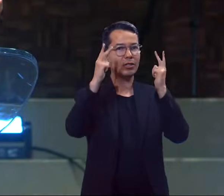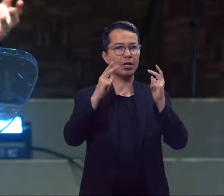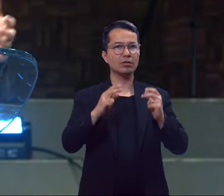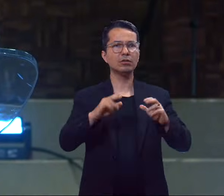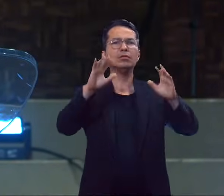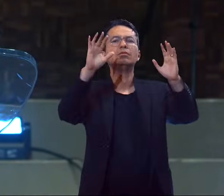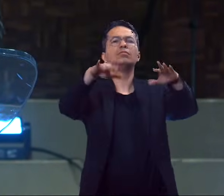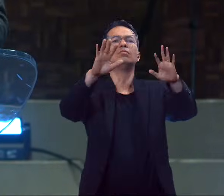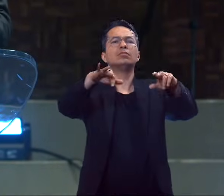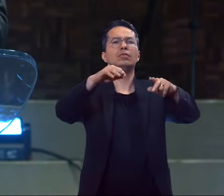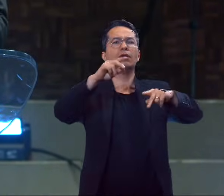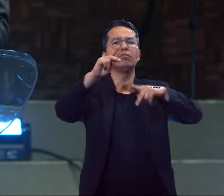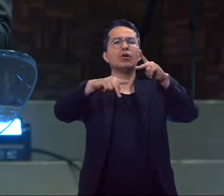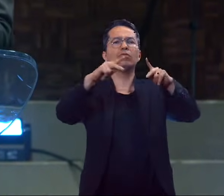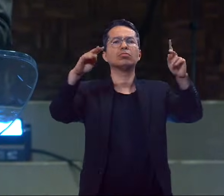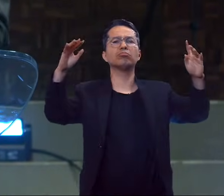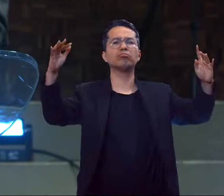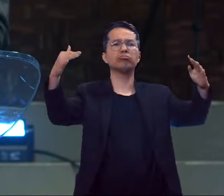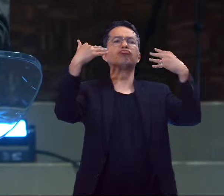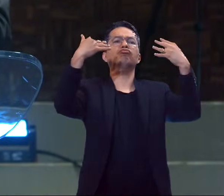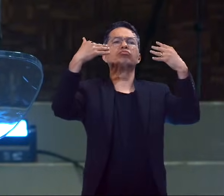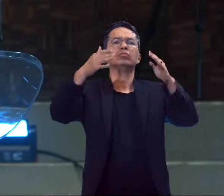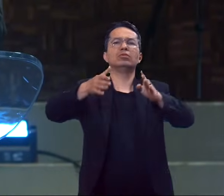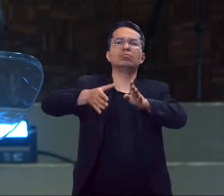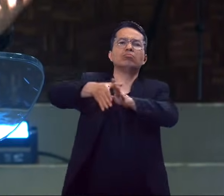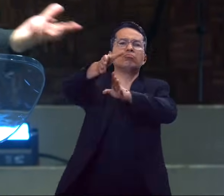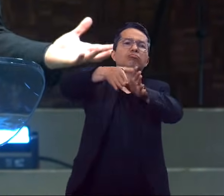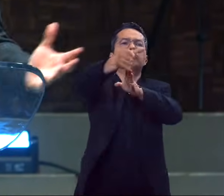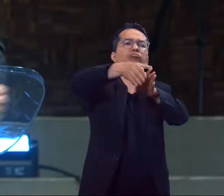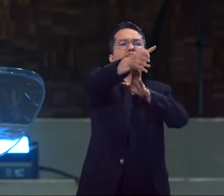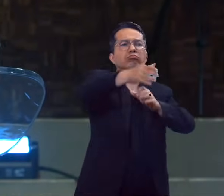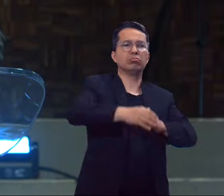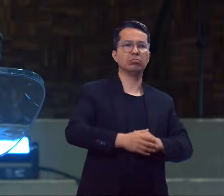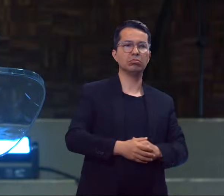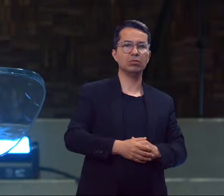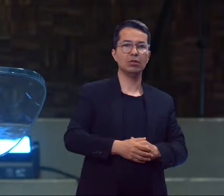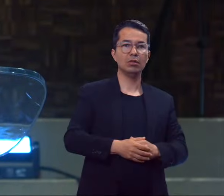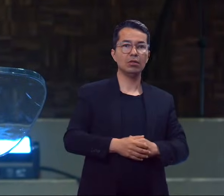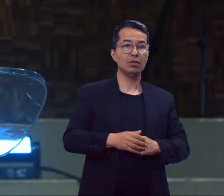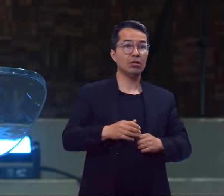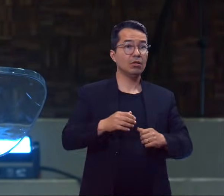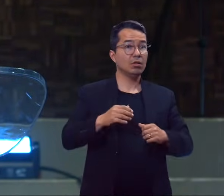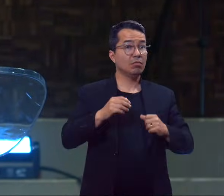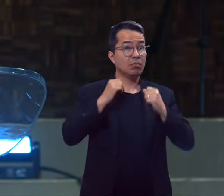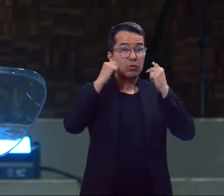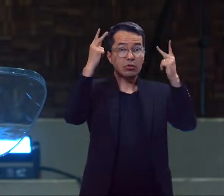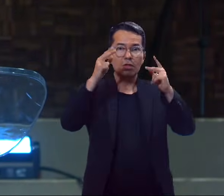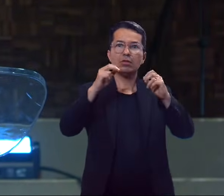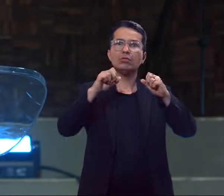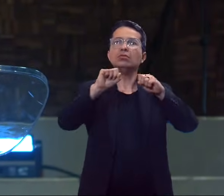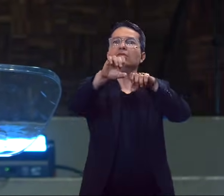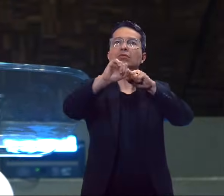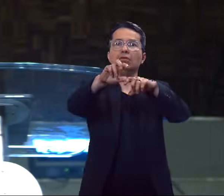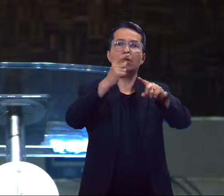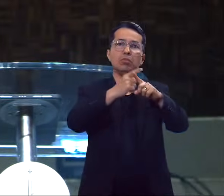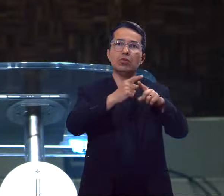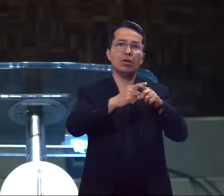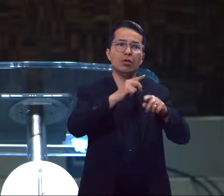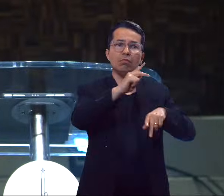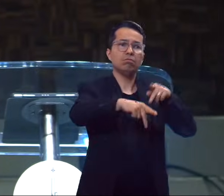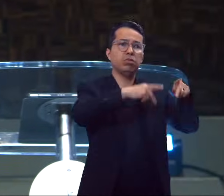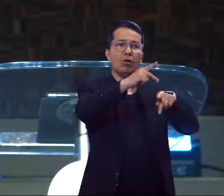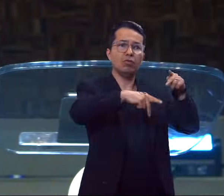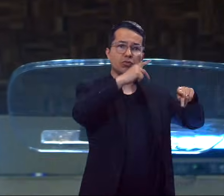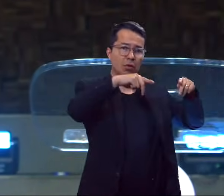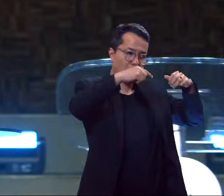Moisés começa a levar o povo a buscar Deus de uma forma que ele nunca tinha buscado. Primeiro, Deus está na iminência de ir embora. Olha,